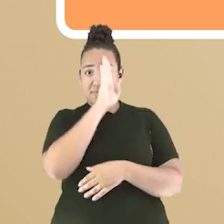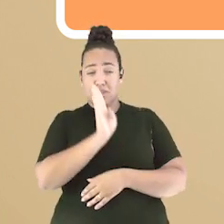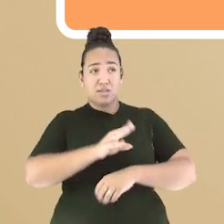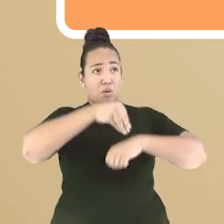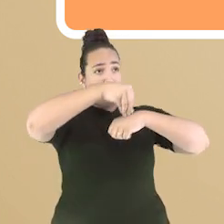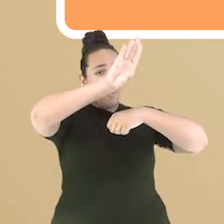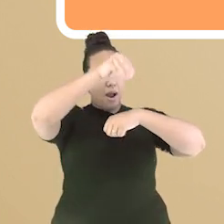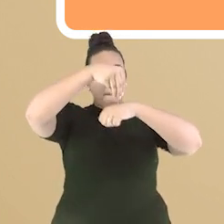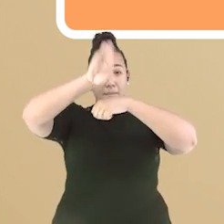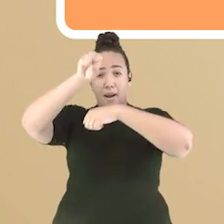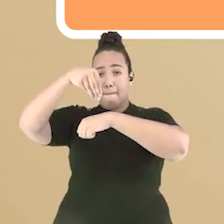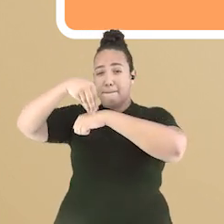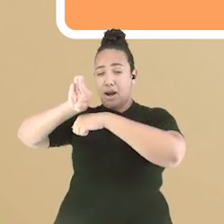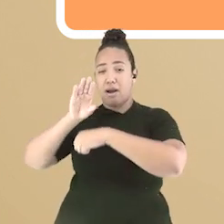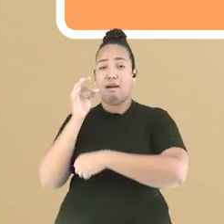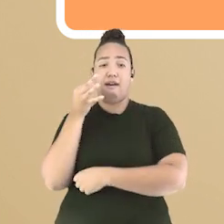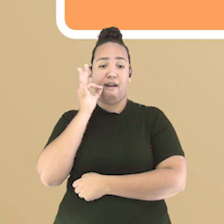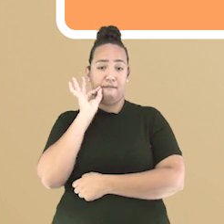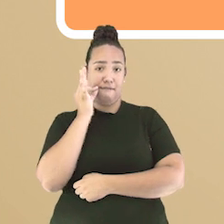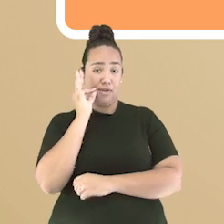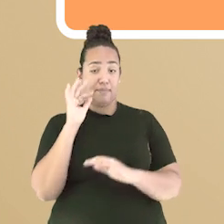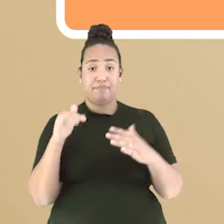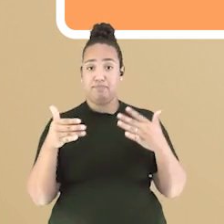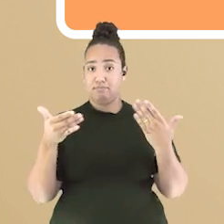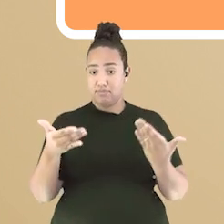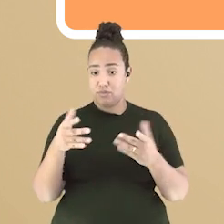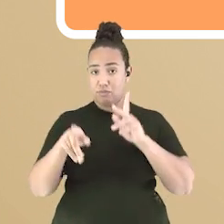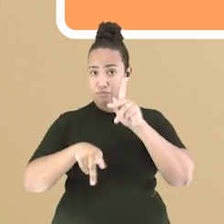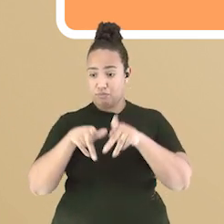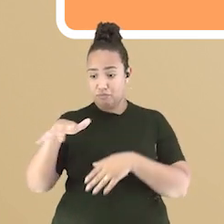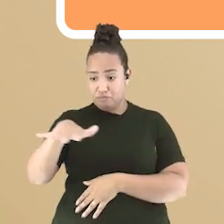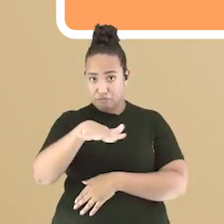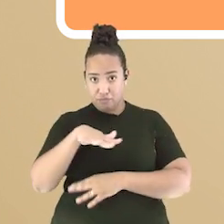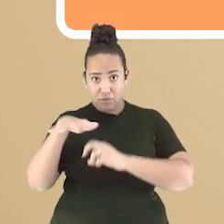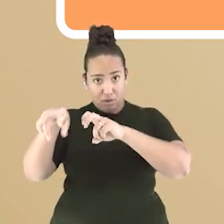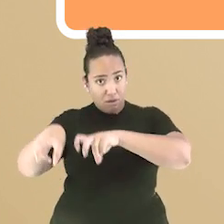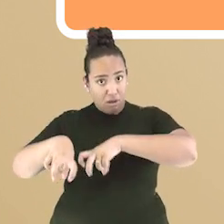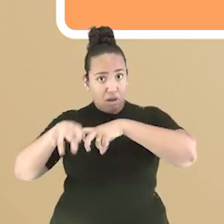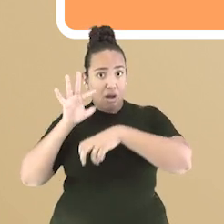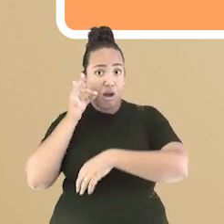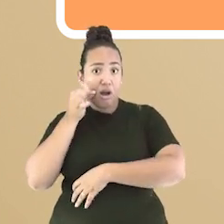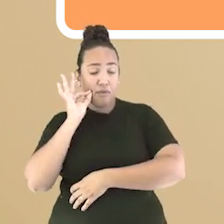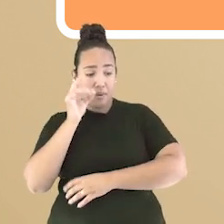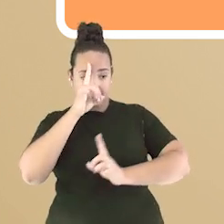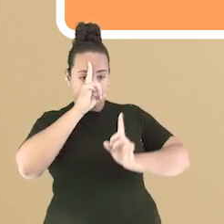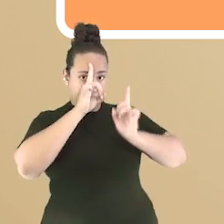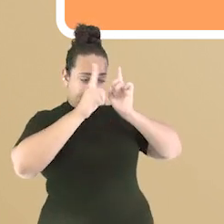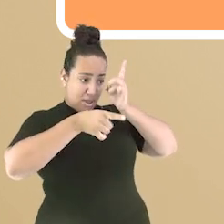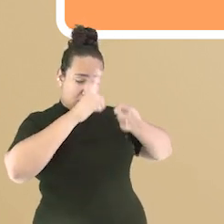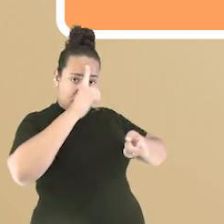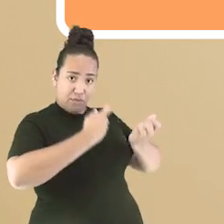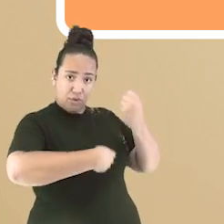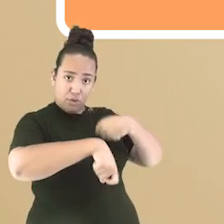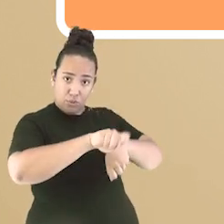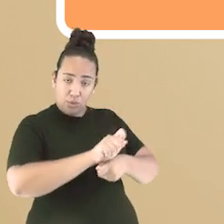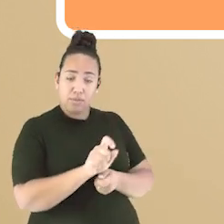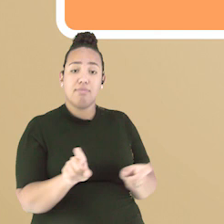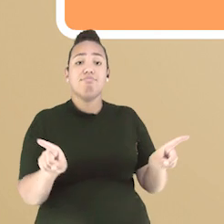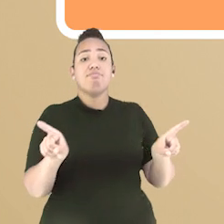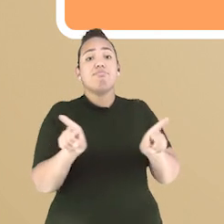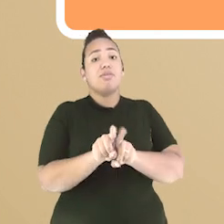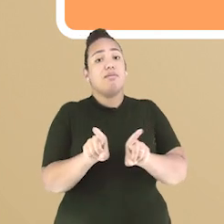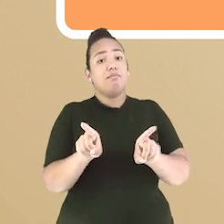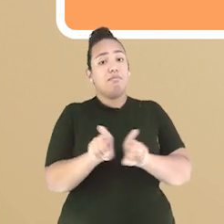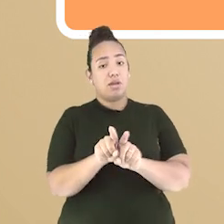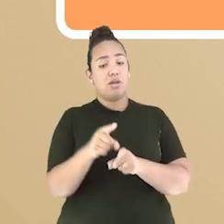café. Isso fez com que os grupos ligados ao café, além de comandar a economia, começassem a se interessar por